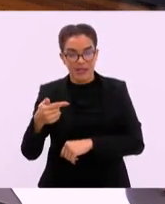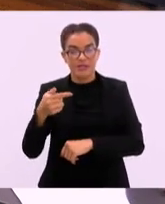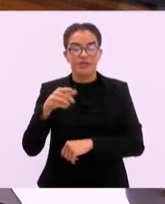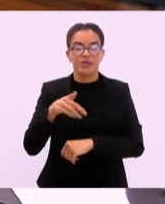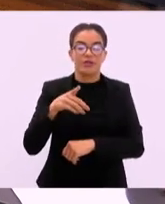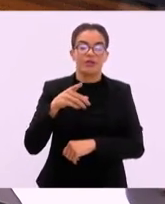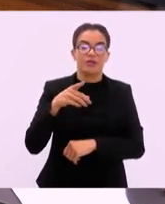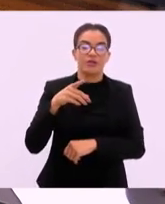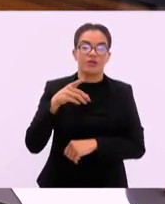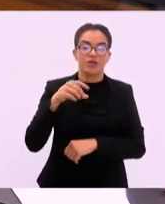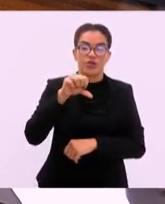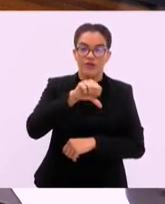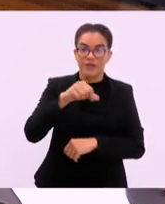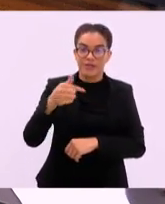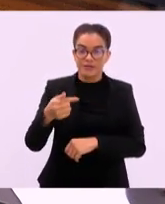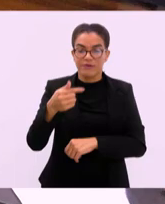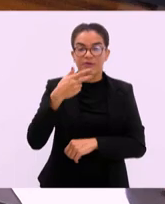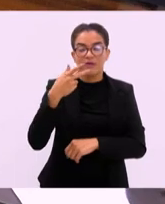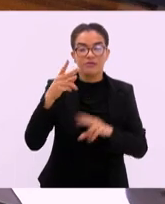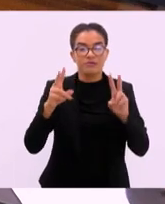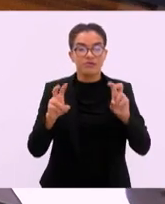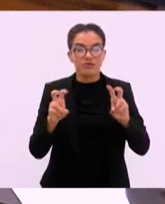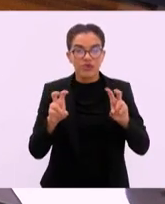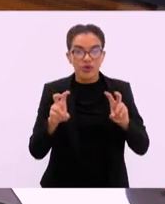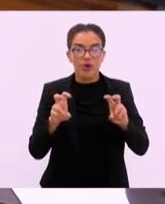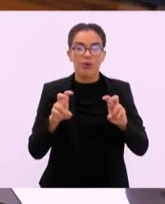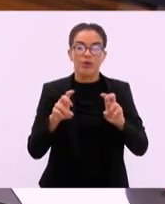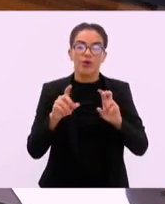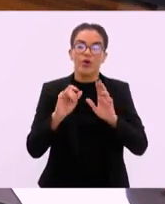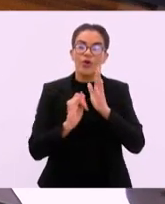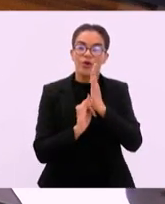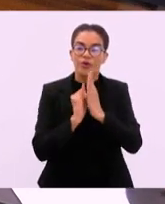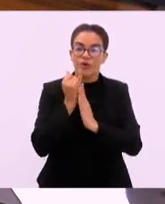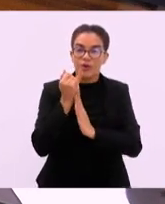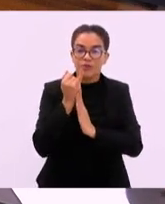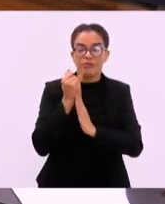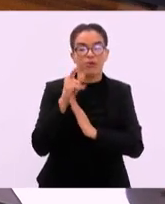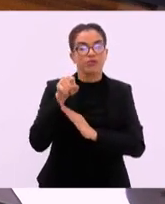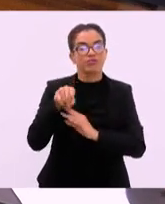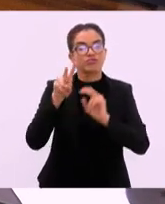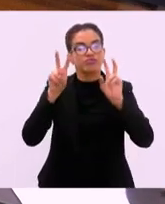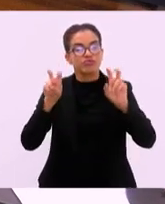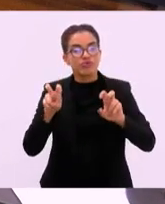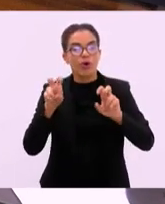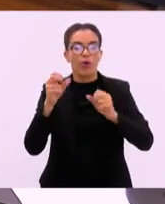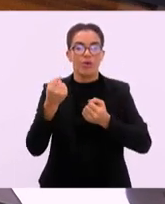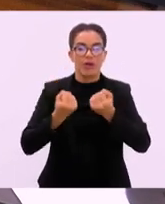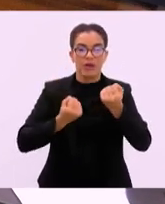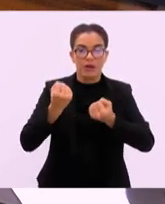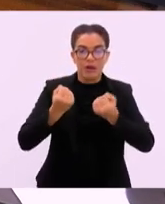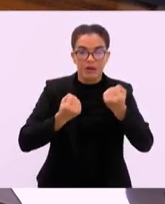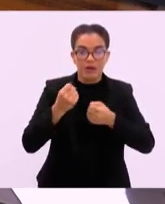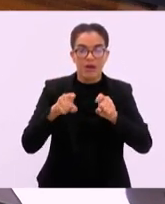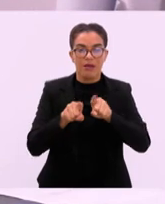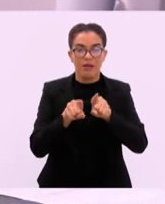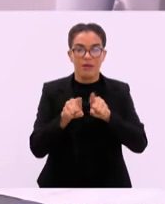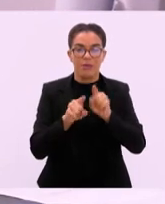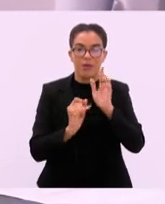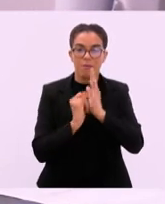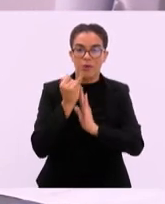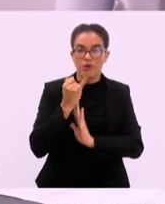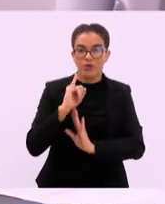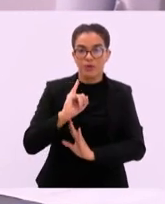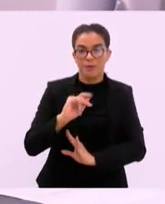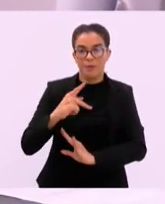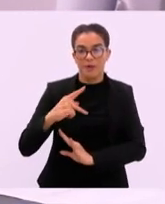de 97, que dispõe sobre o imposto sobre a propriedade de veículos automotores, IPVA, na